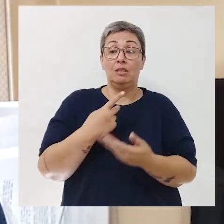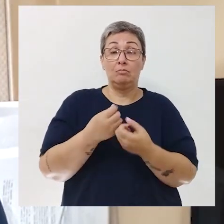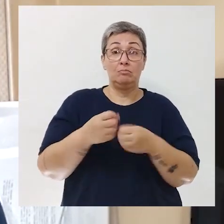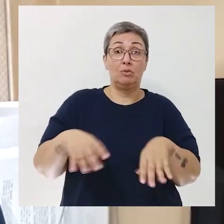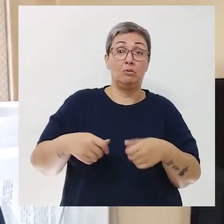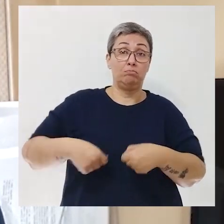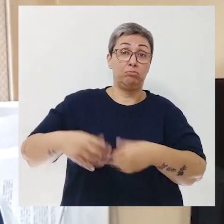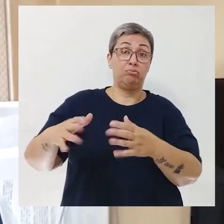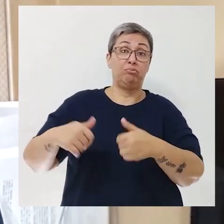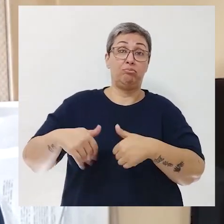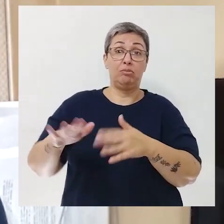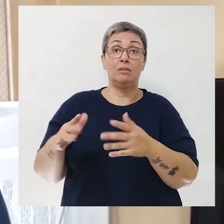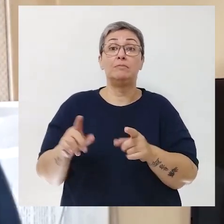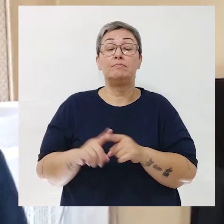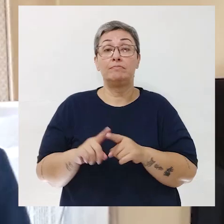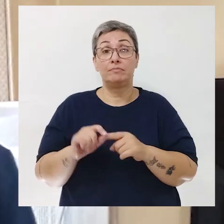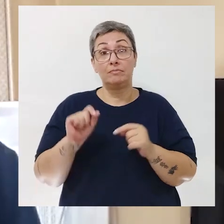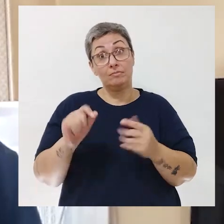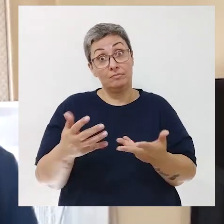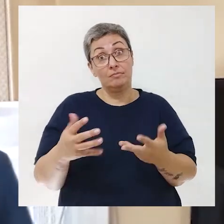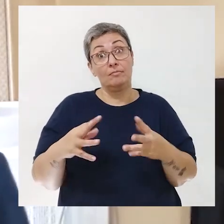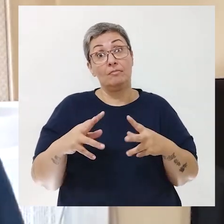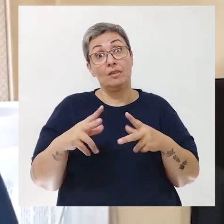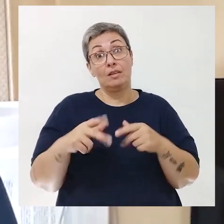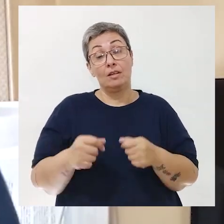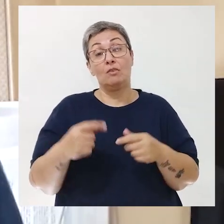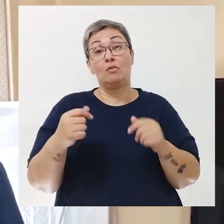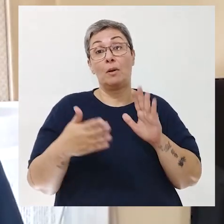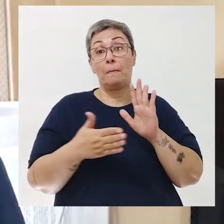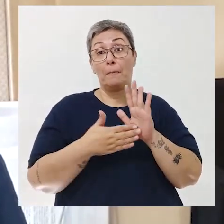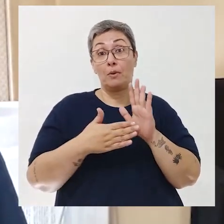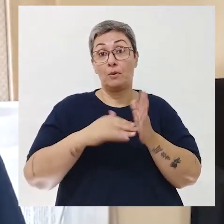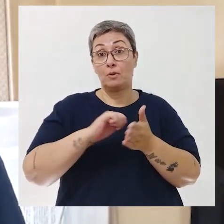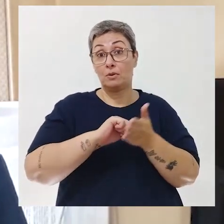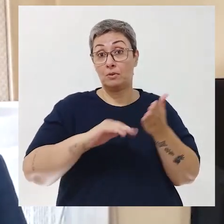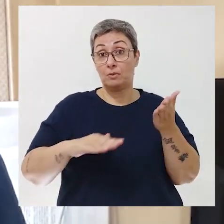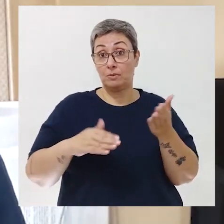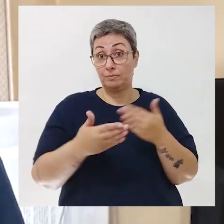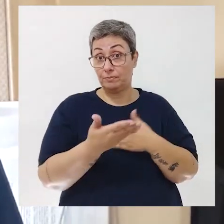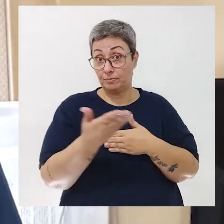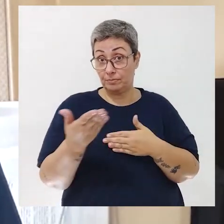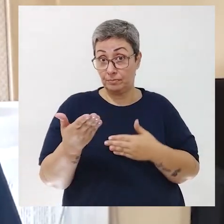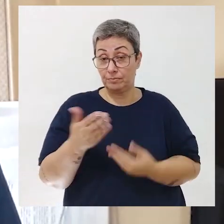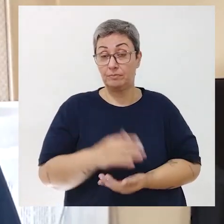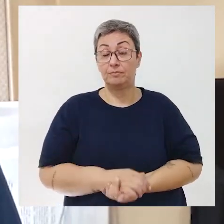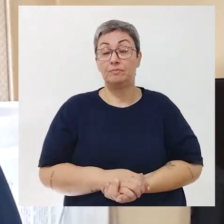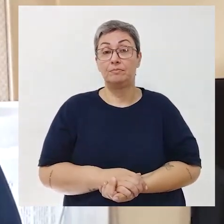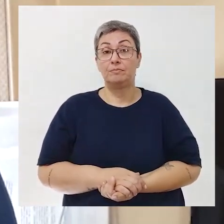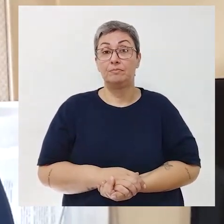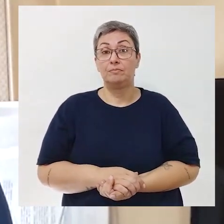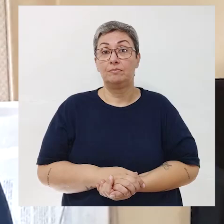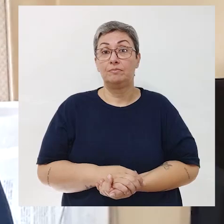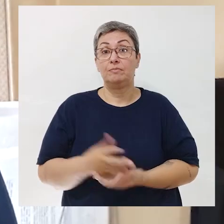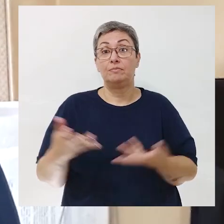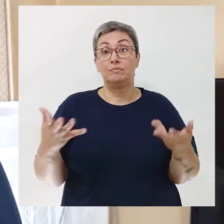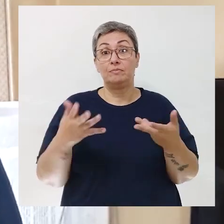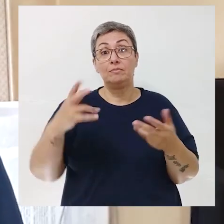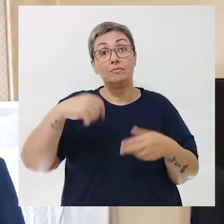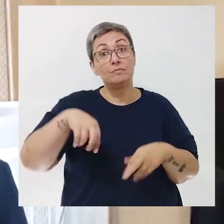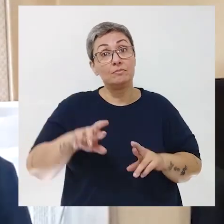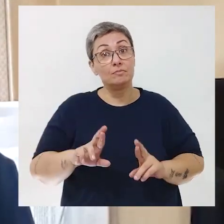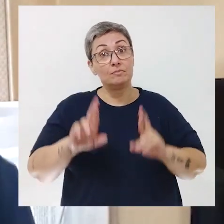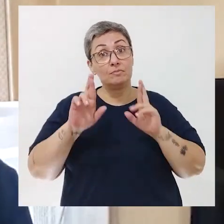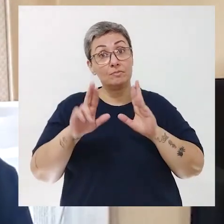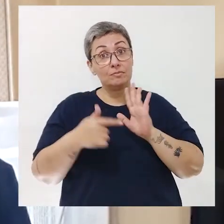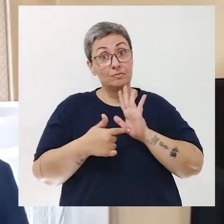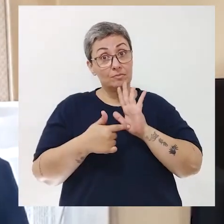água fora, né? Bom, com tudo isso, eu vou propor uma atividade para vocês. E aí eu espero